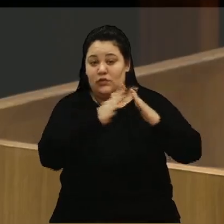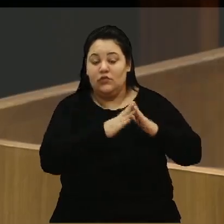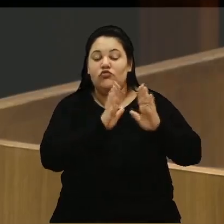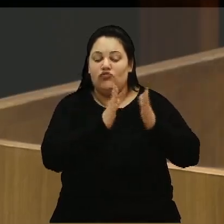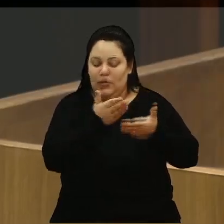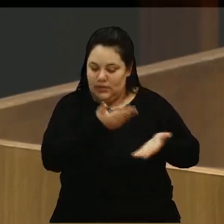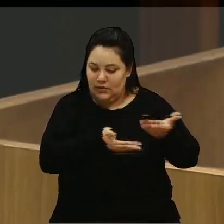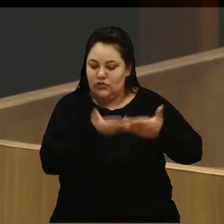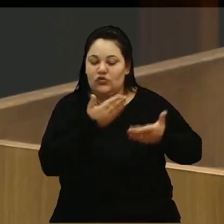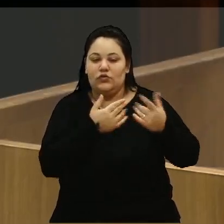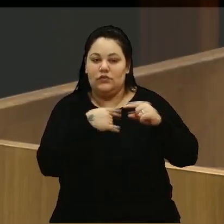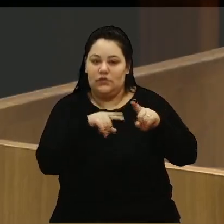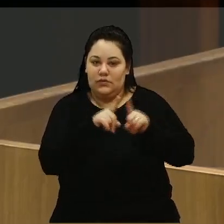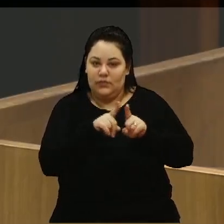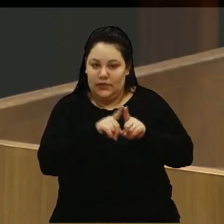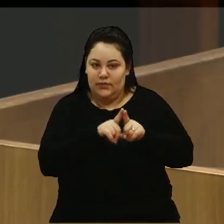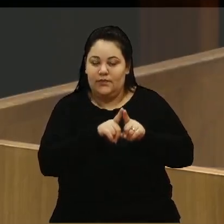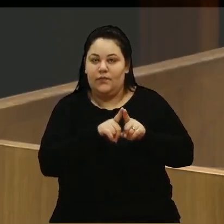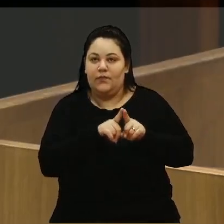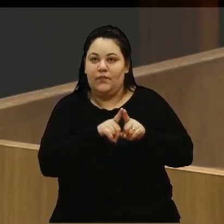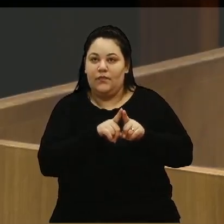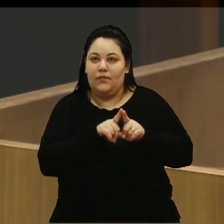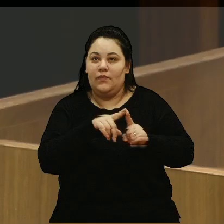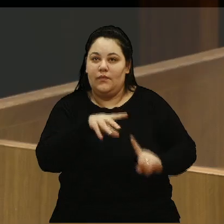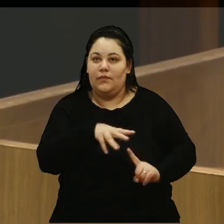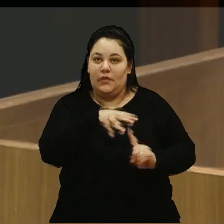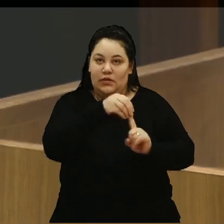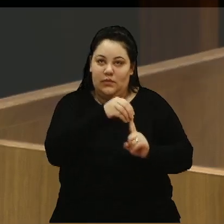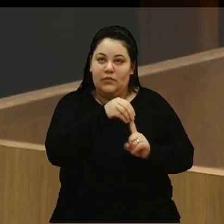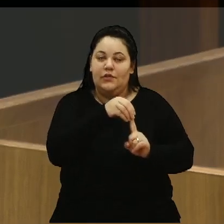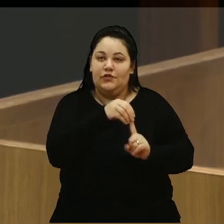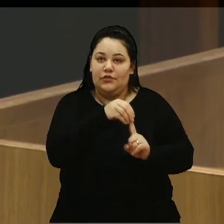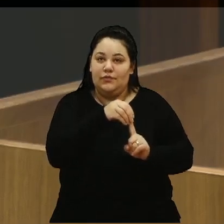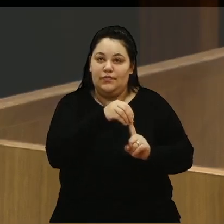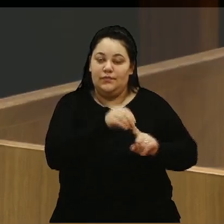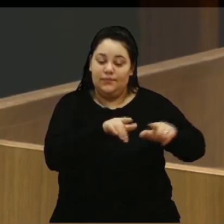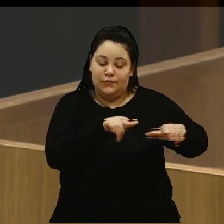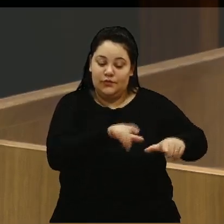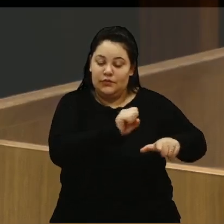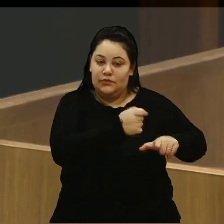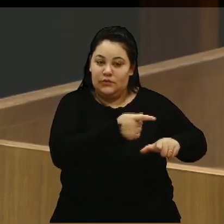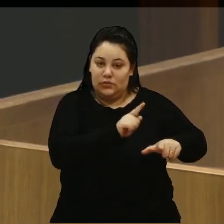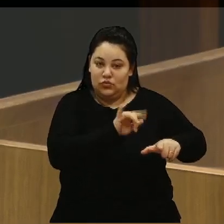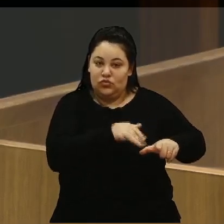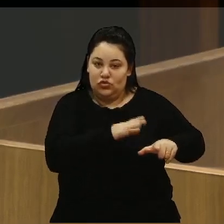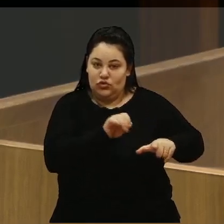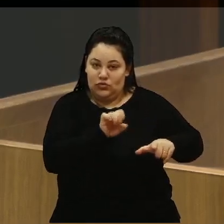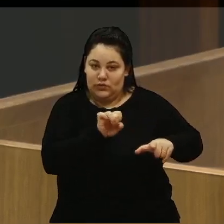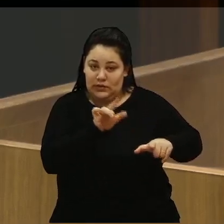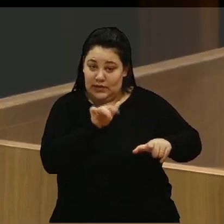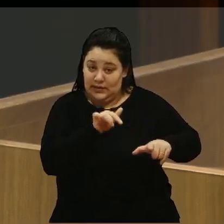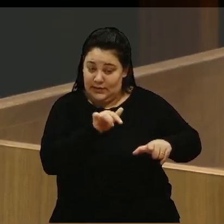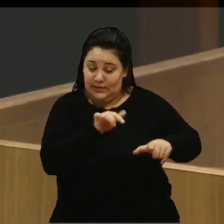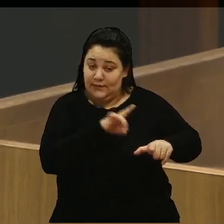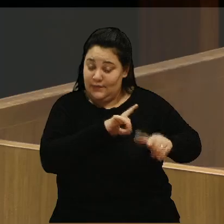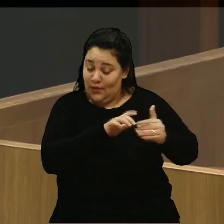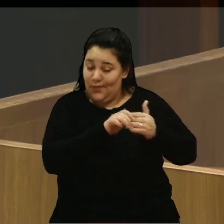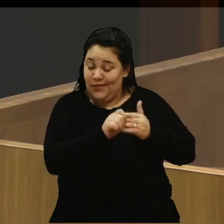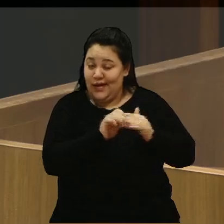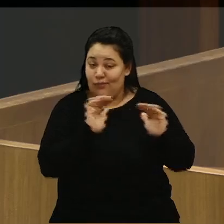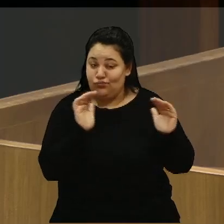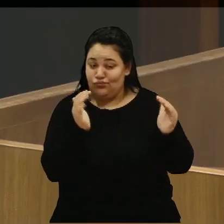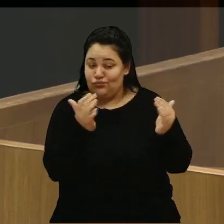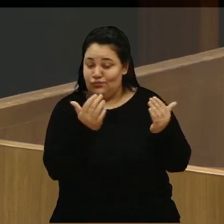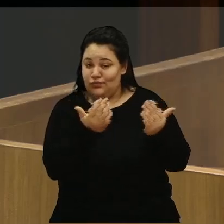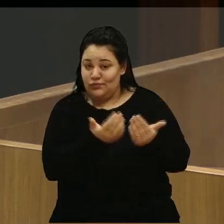atendidos em seguida. Inclusive, ali na parte do São José, conforme for as contenções dessa canalização,